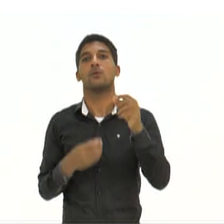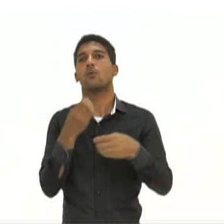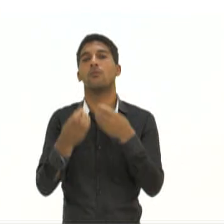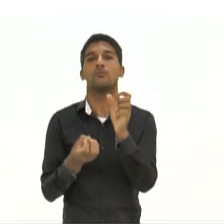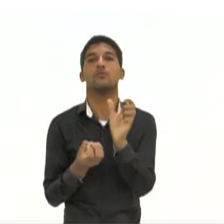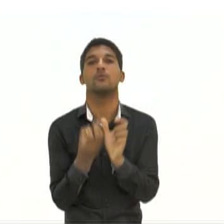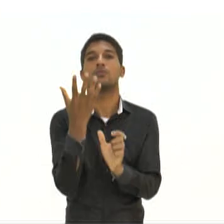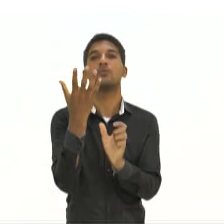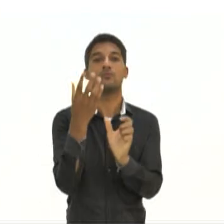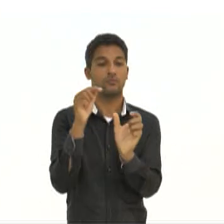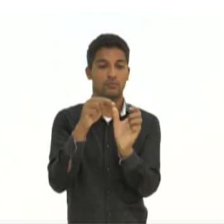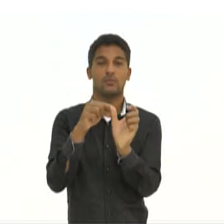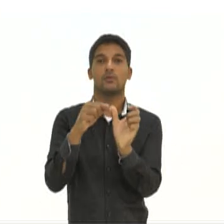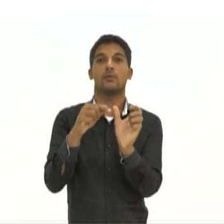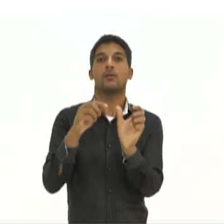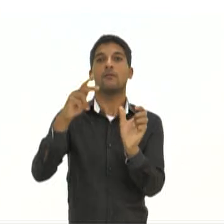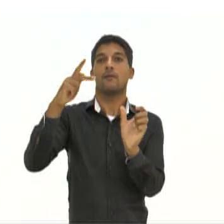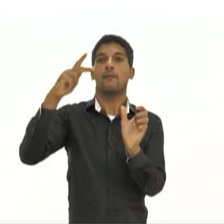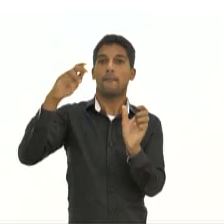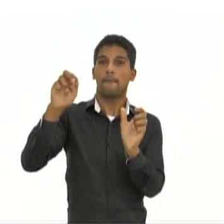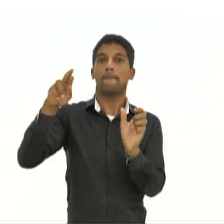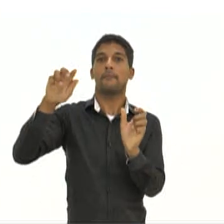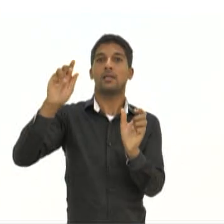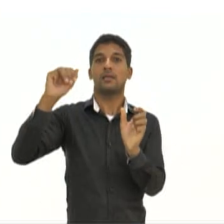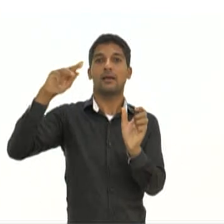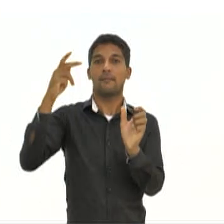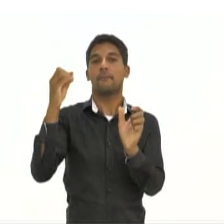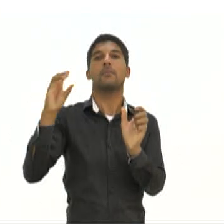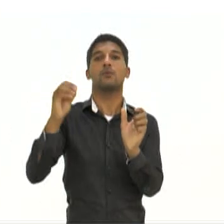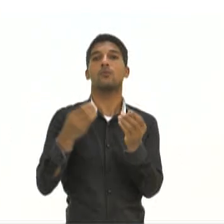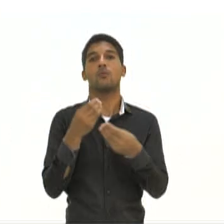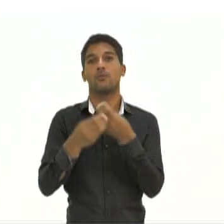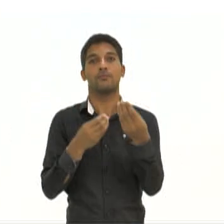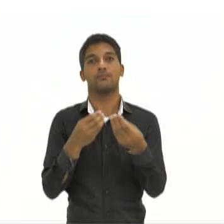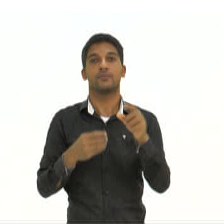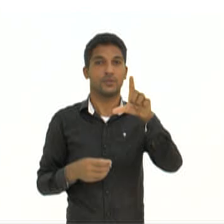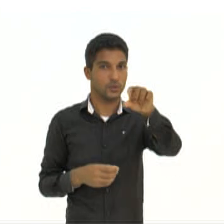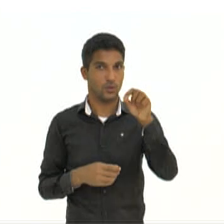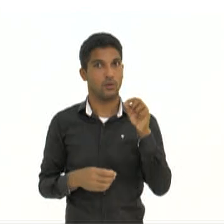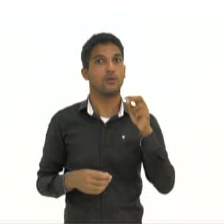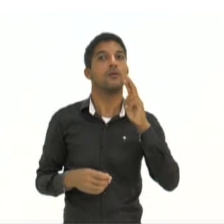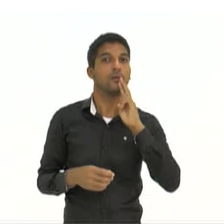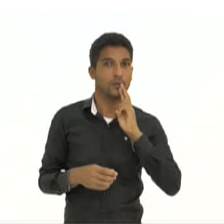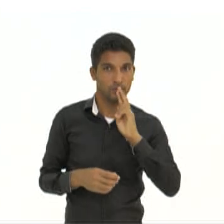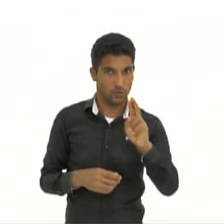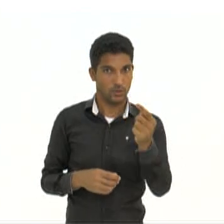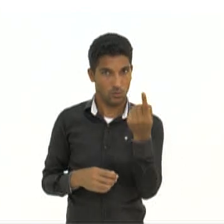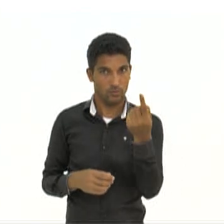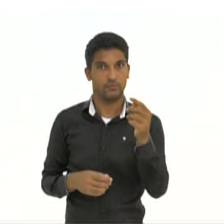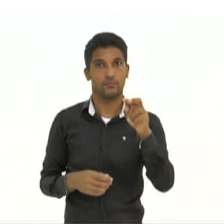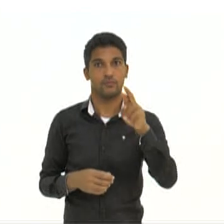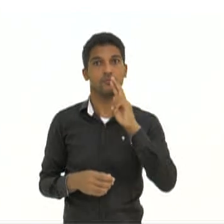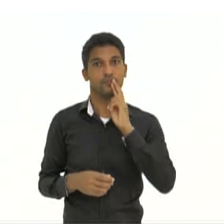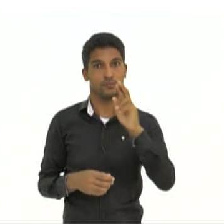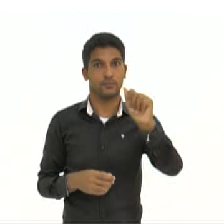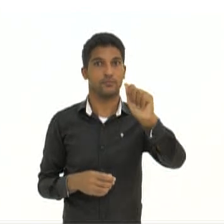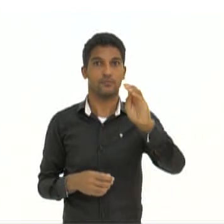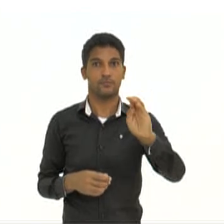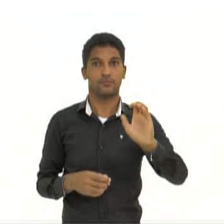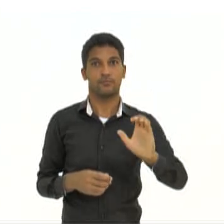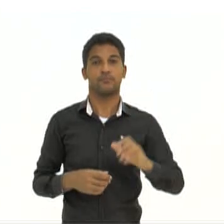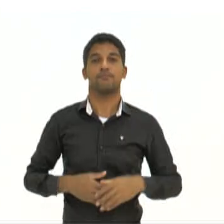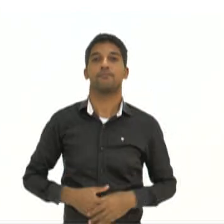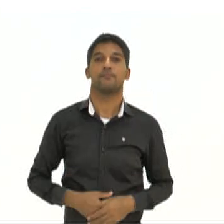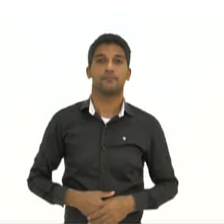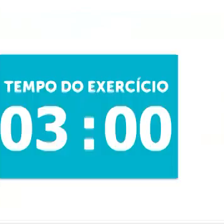apropriada. Eu vou deixar vocês refletindo sobre essa questão, assinalem um X em apenas uma das alternativas e a gente volta para ver como é que ficou.